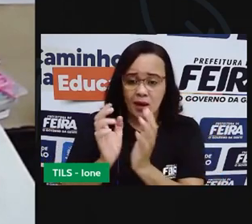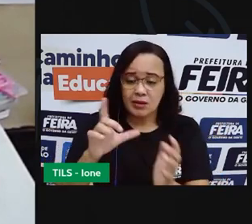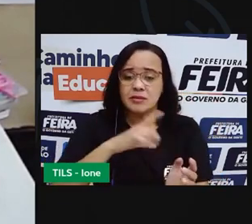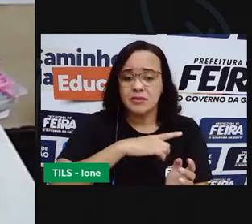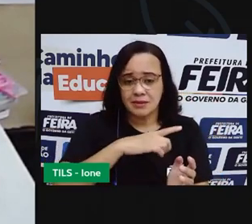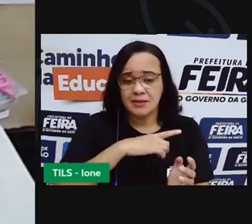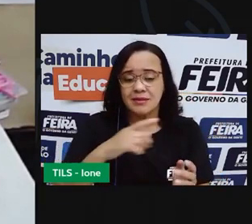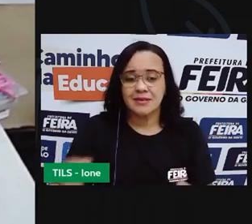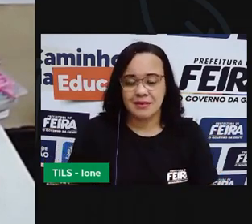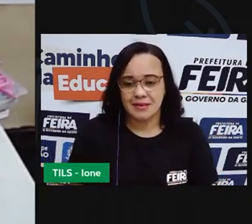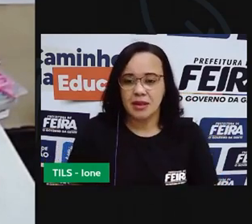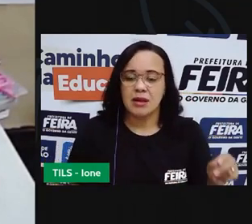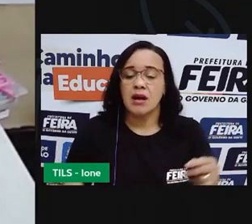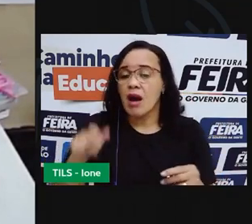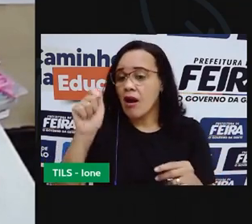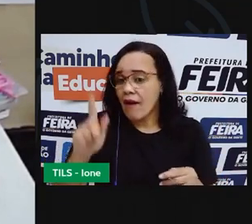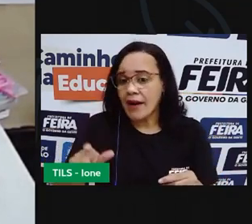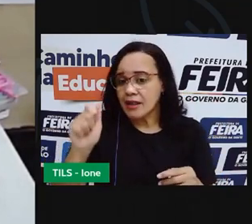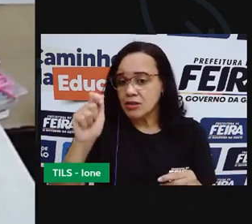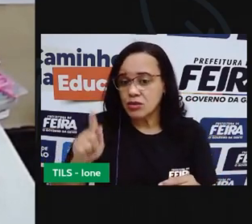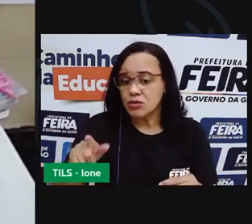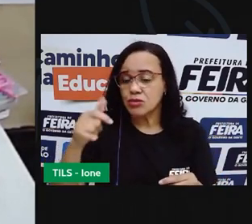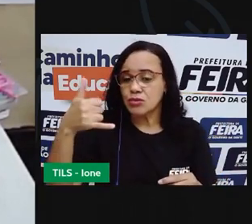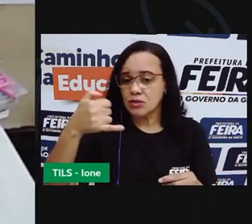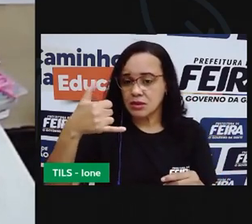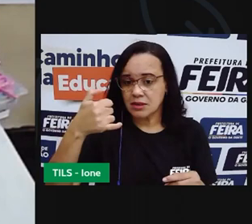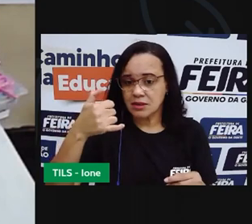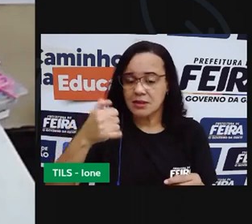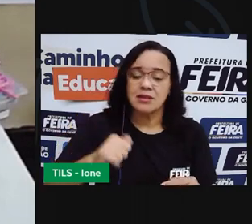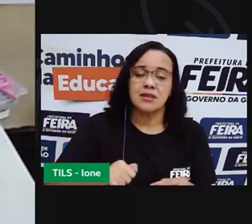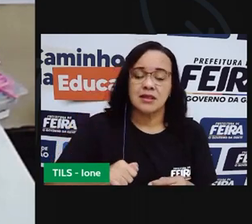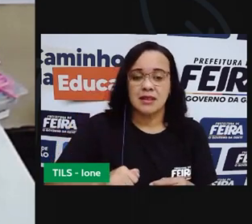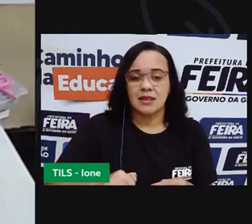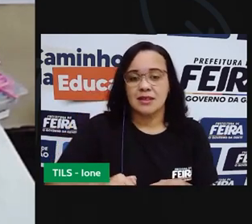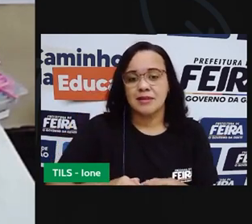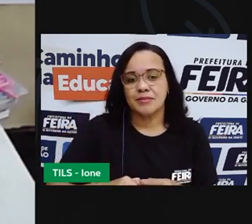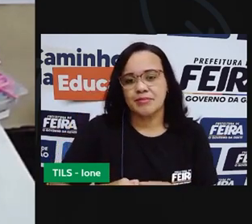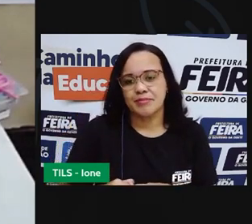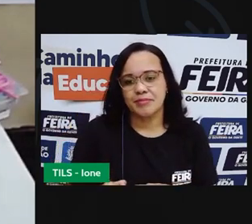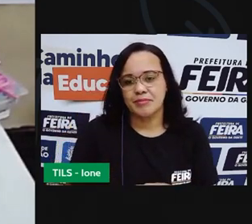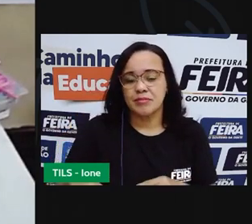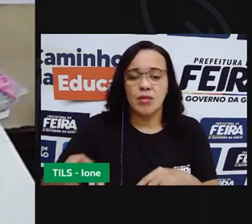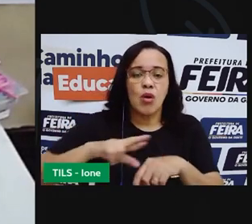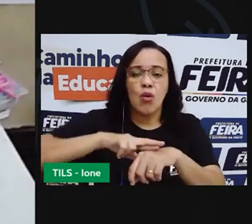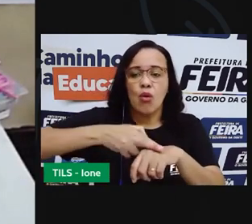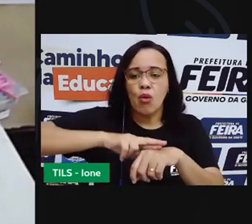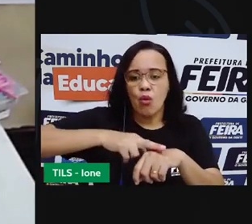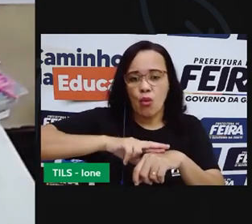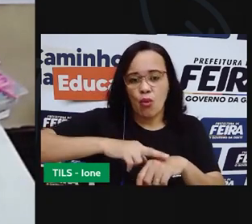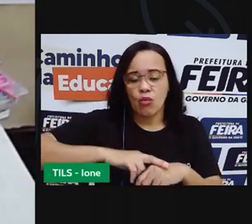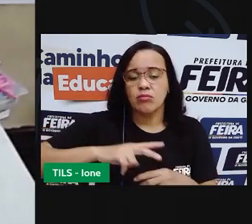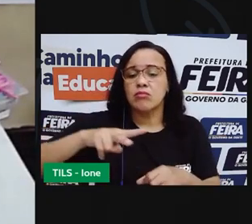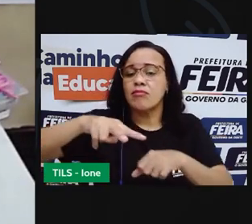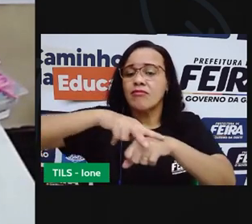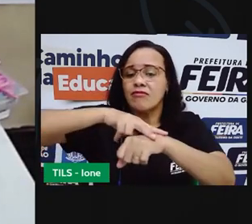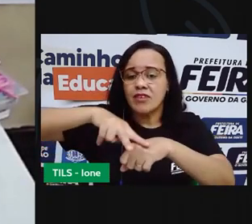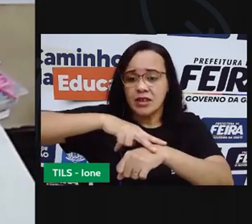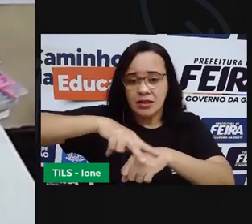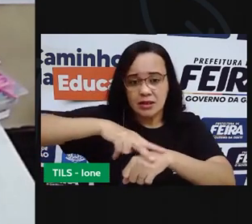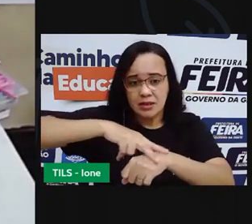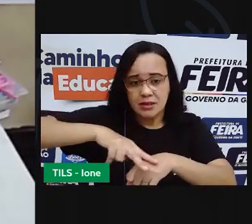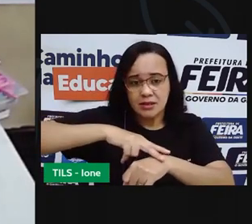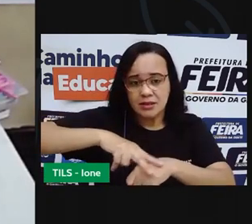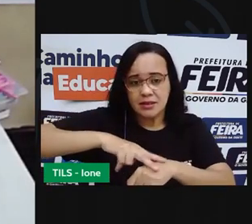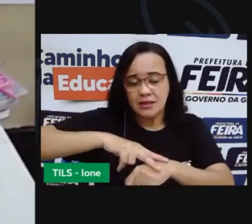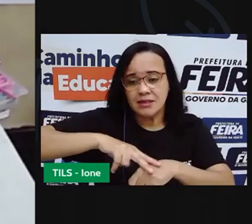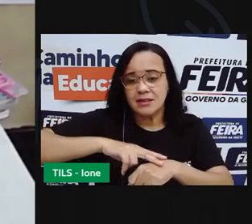Tem caneta azul, caneta lilás, caneta azul verde, caneta azul